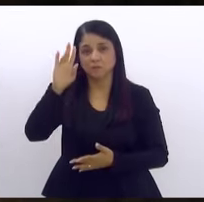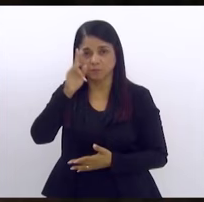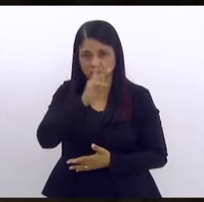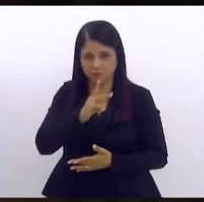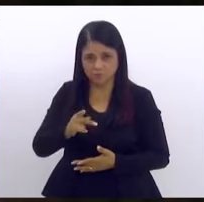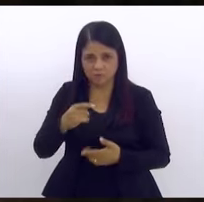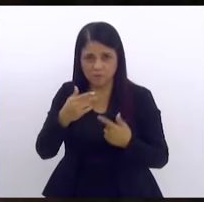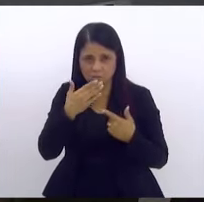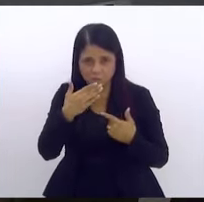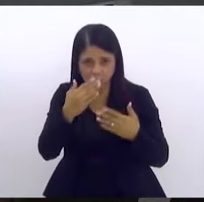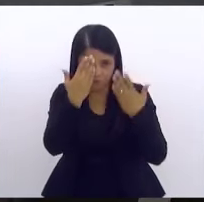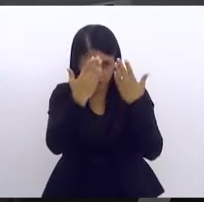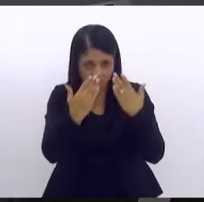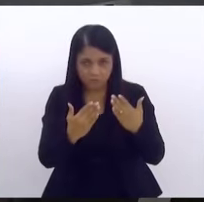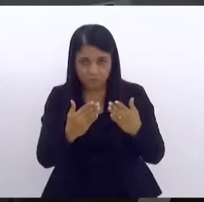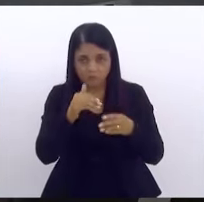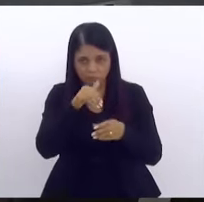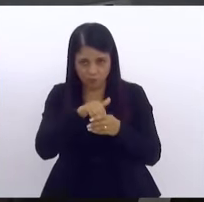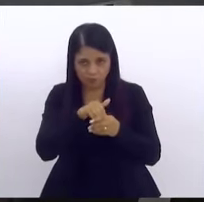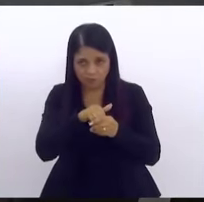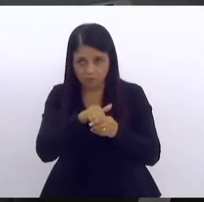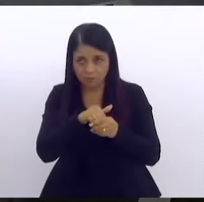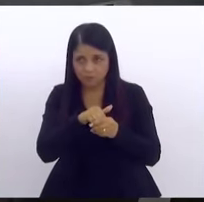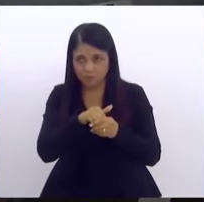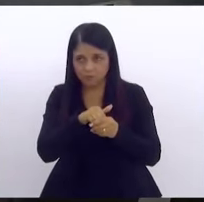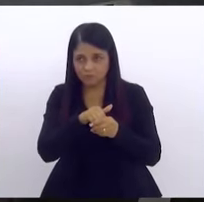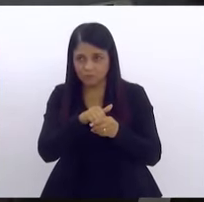pedir verificação de votação?